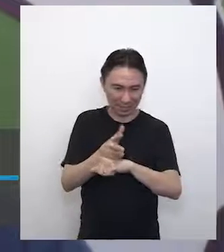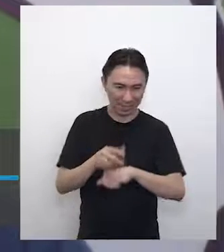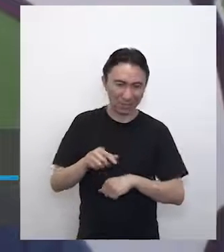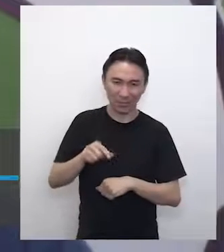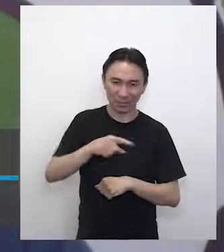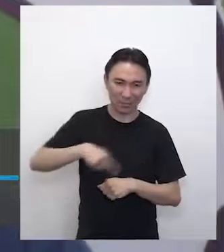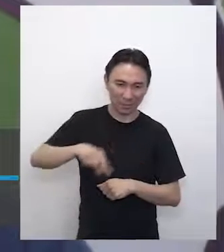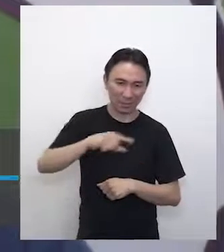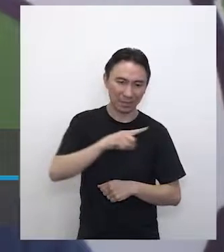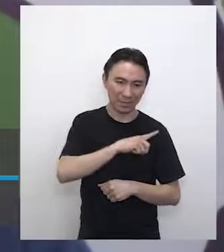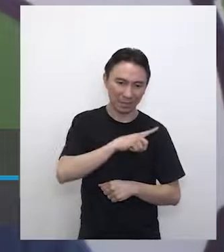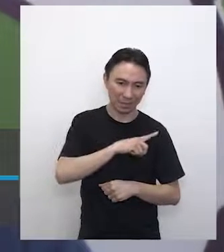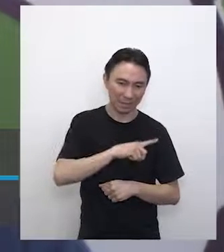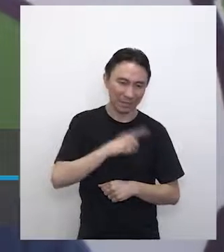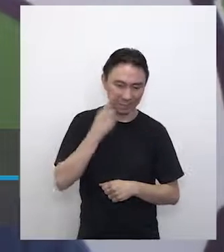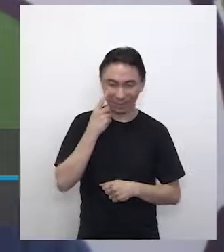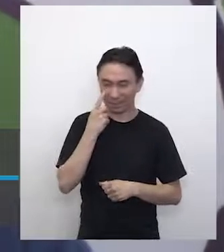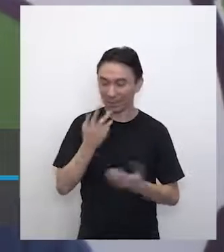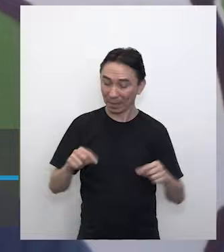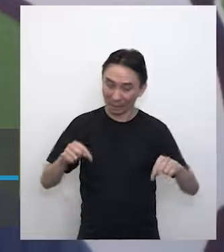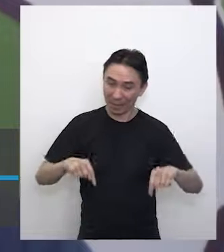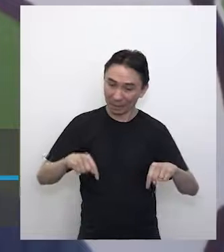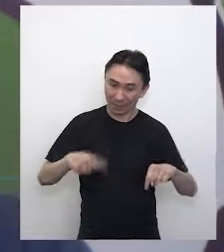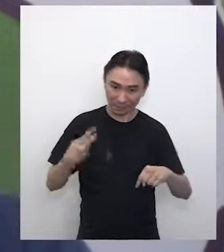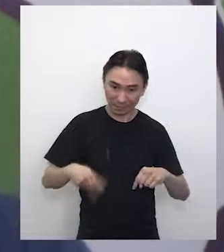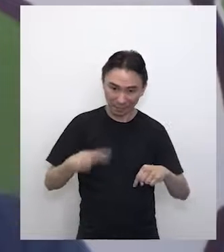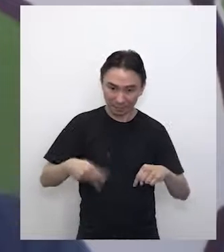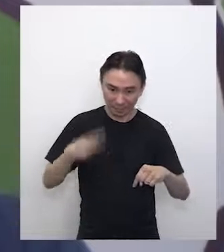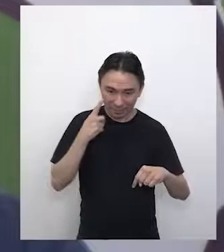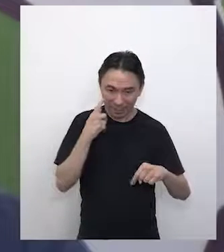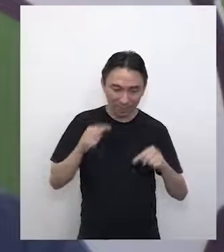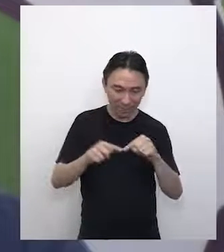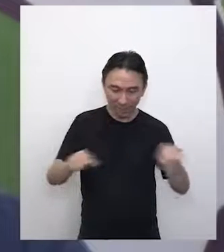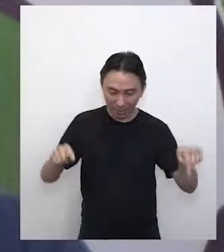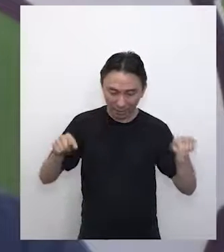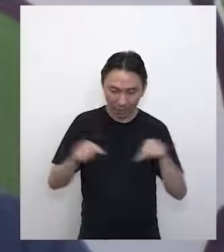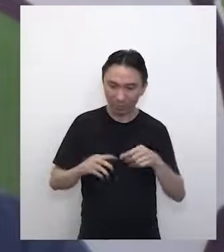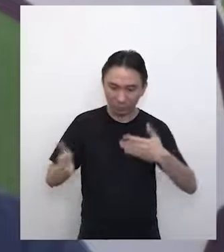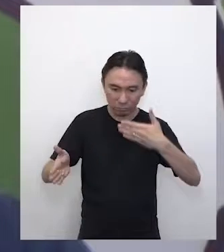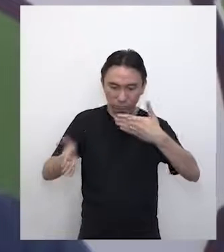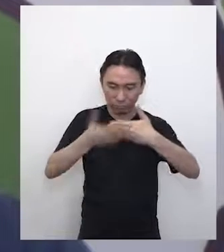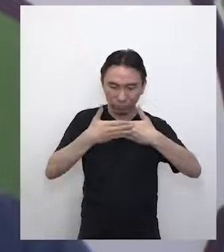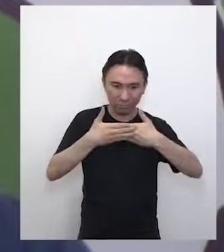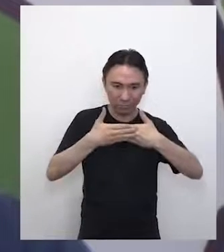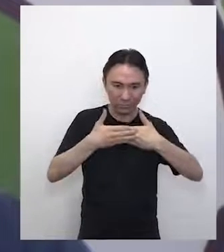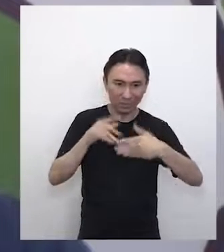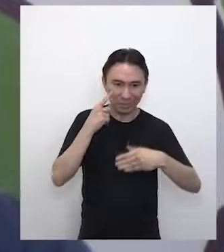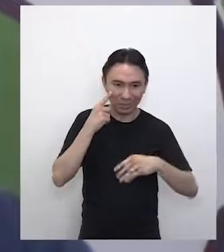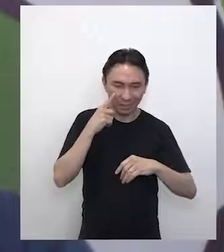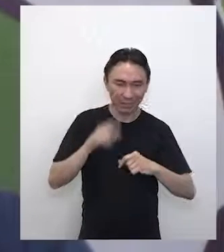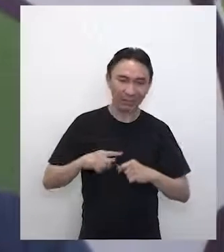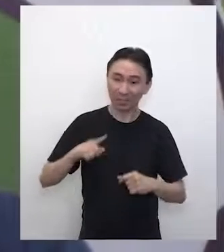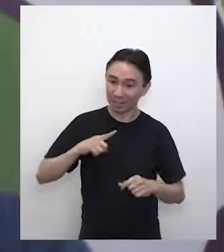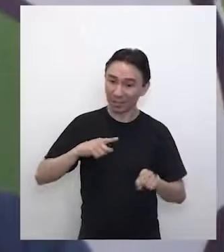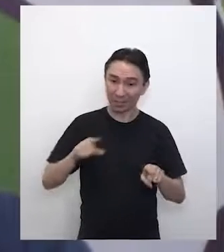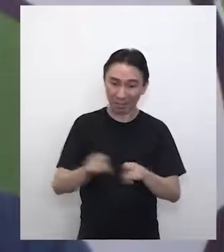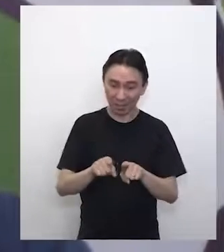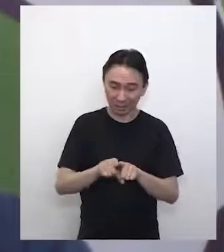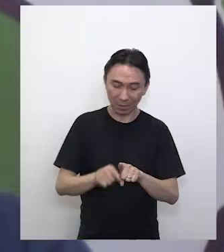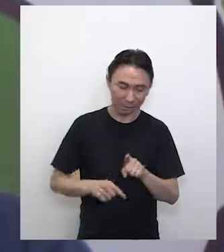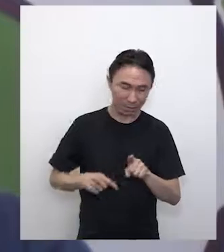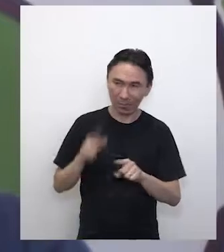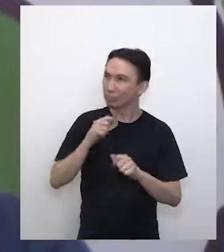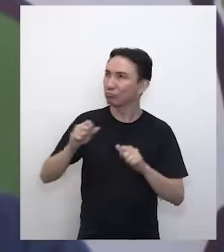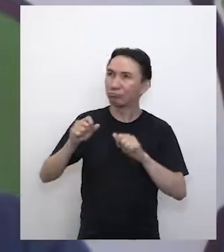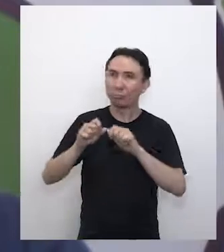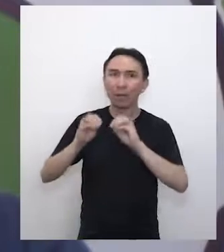com a sala praticamente toda fechada. E mesmo assim, a própria luz ambiente é capaz de